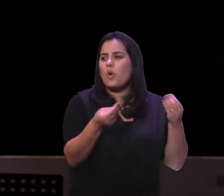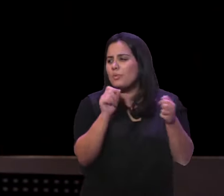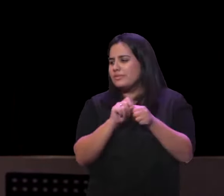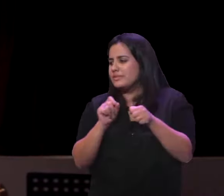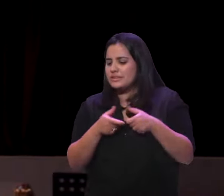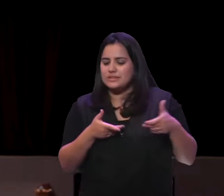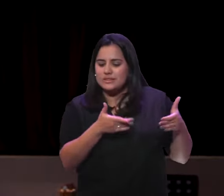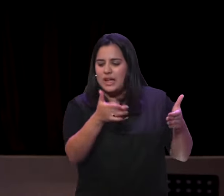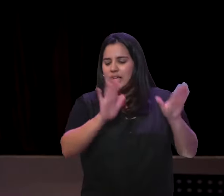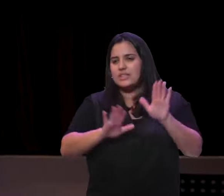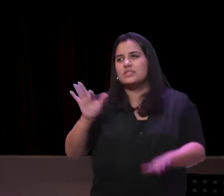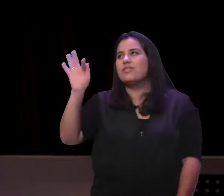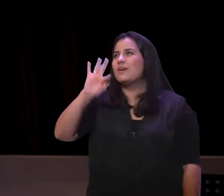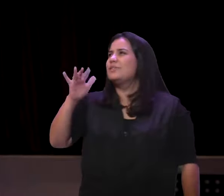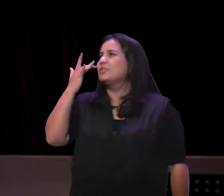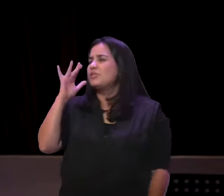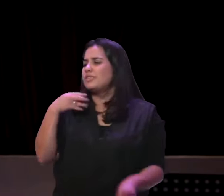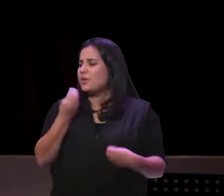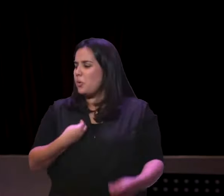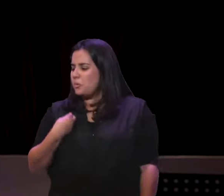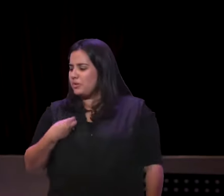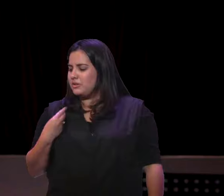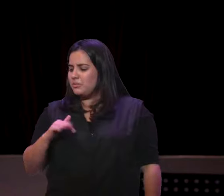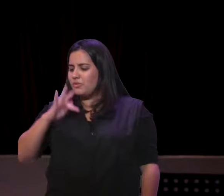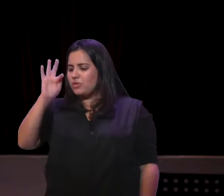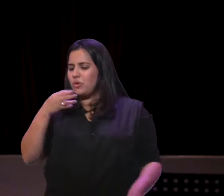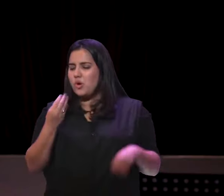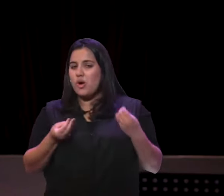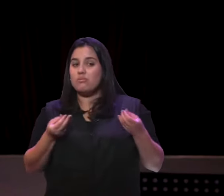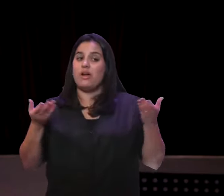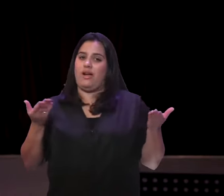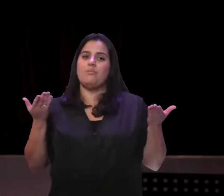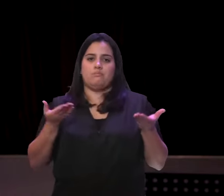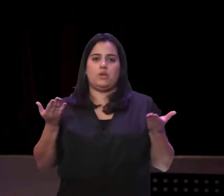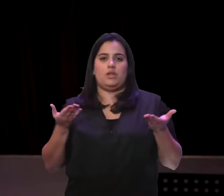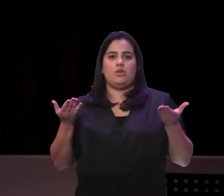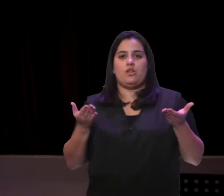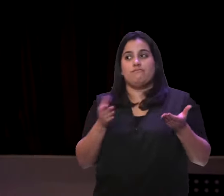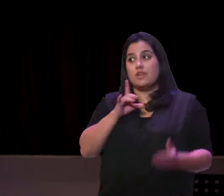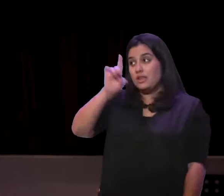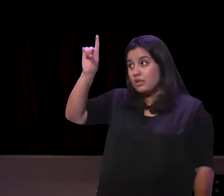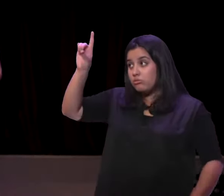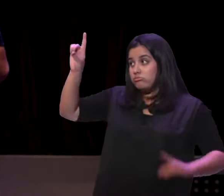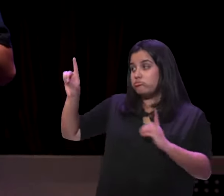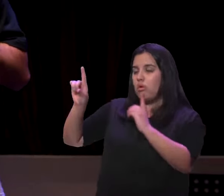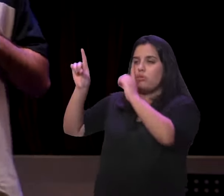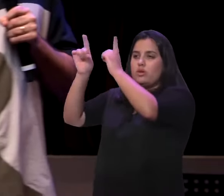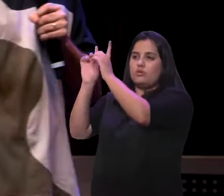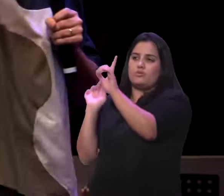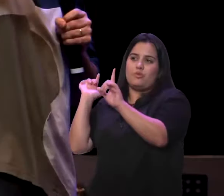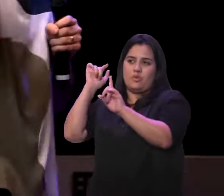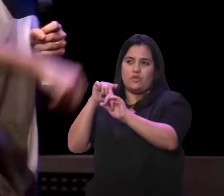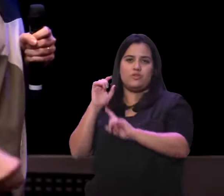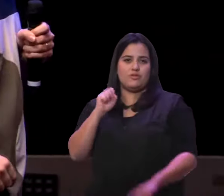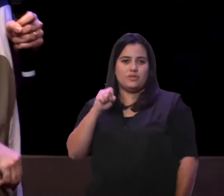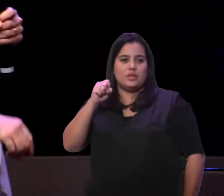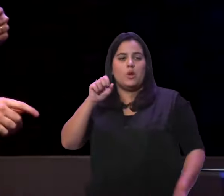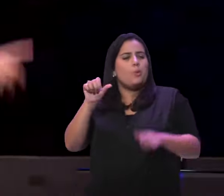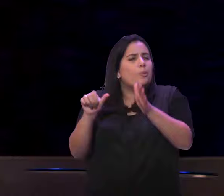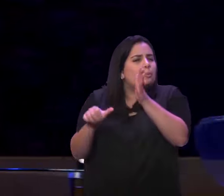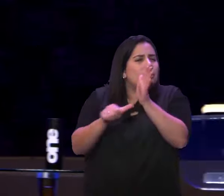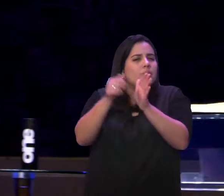de faculdade, o que vai ser da minha vida, e em Deus nós encontramos propósito. Ele diz que o primeiro propósito é adorar a